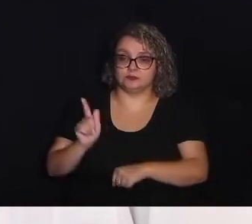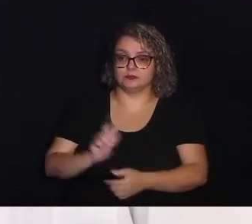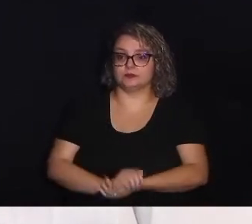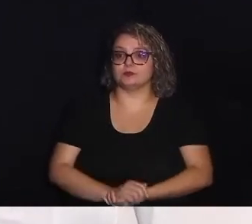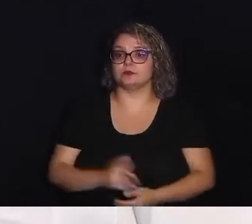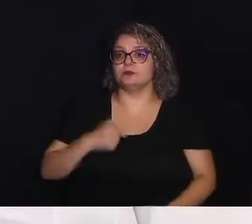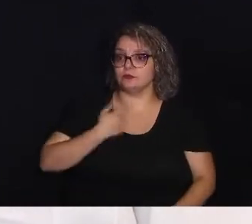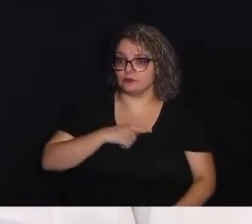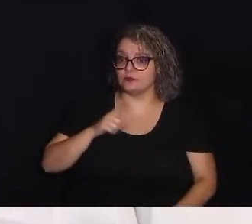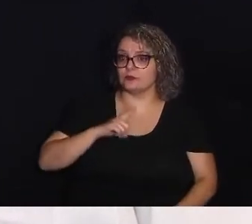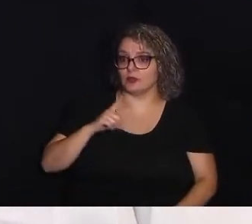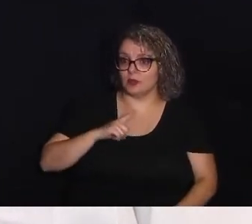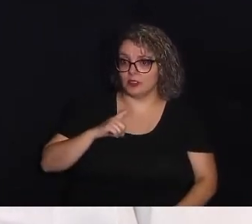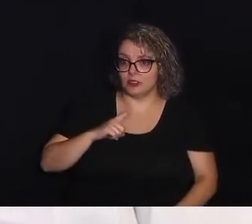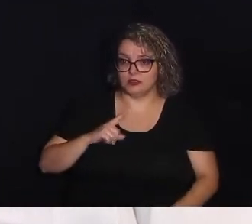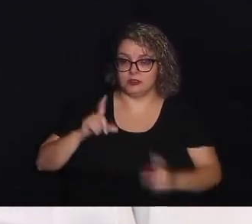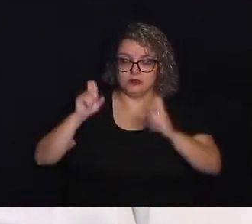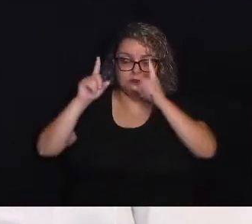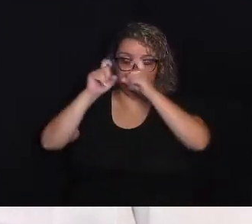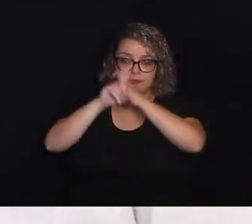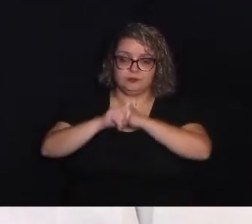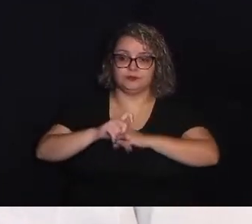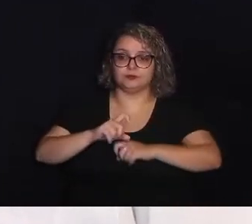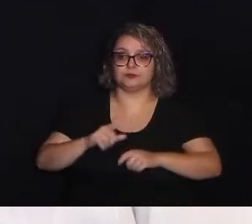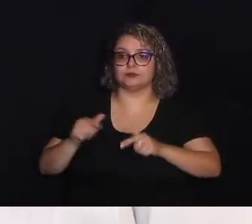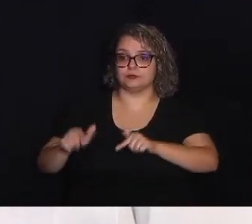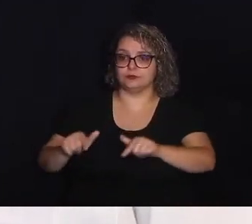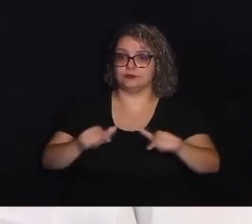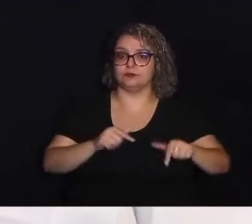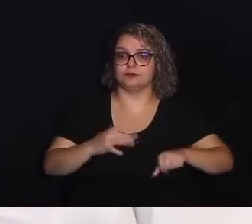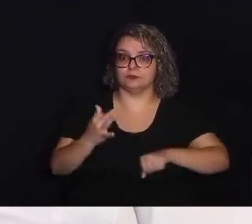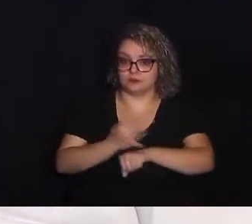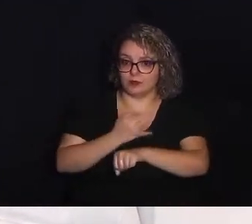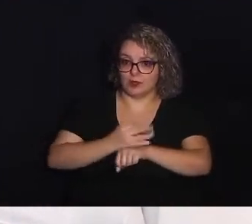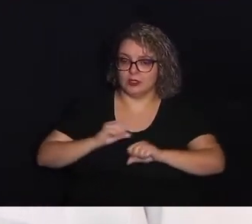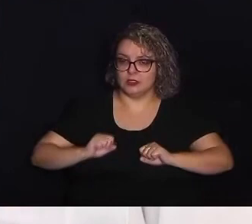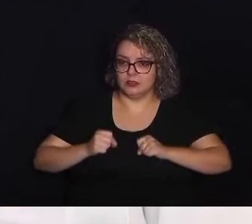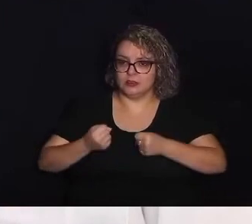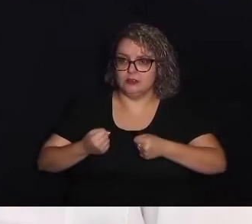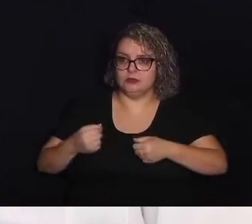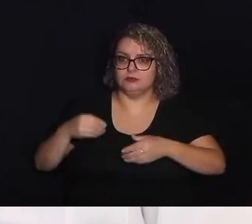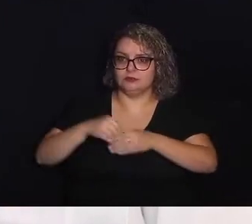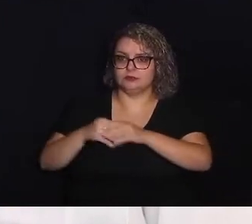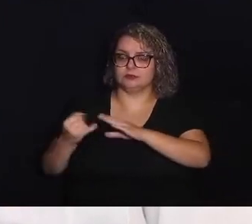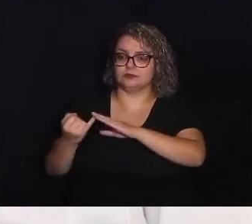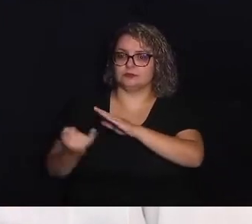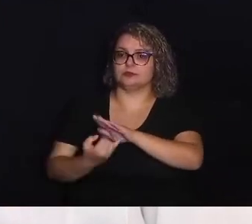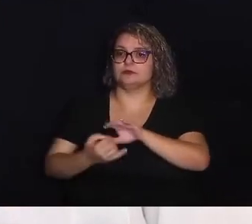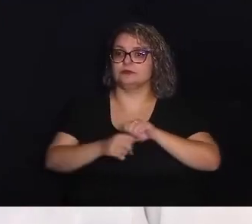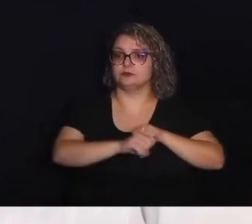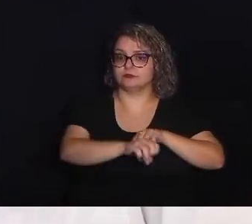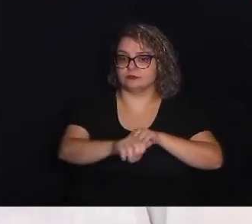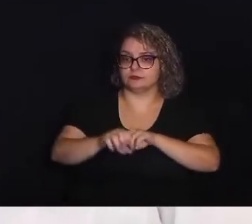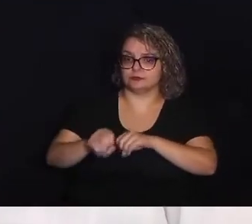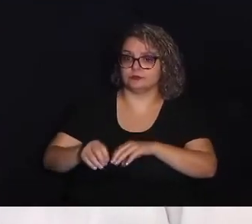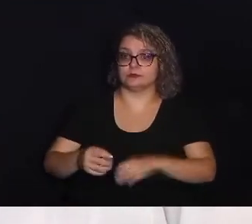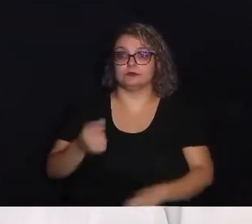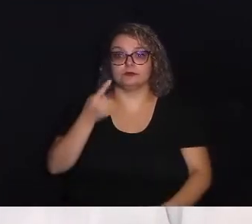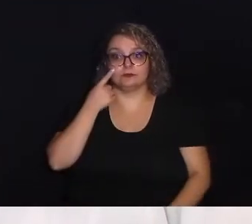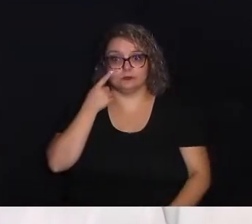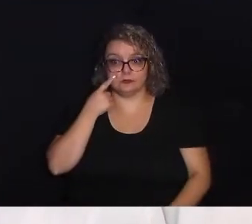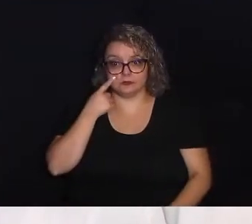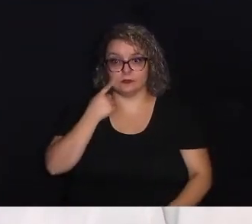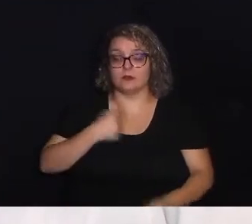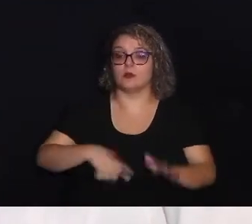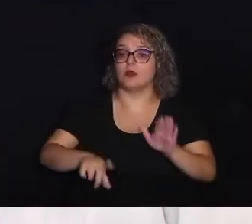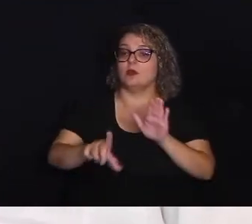superior eu acho que a gente tem uma dificuldade de que esses espaços de resistência estejam dentro do instituições de